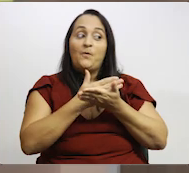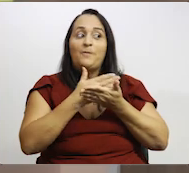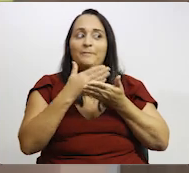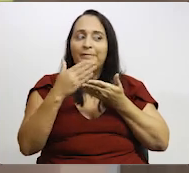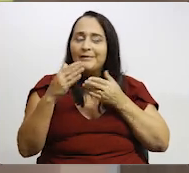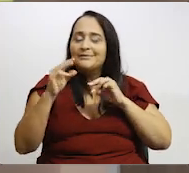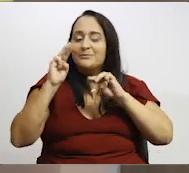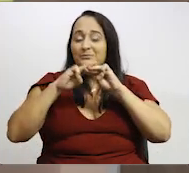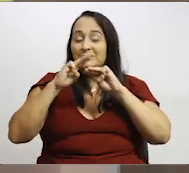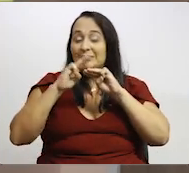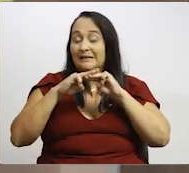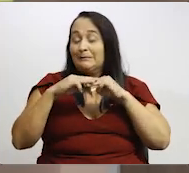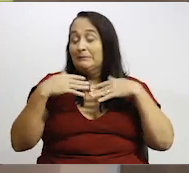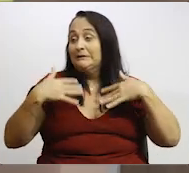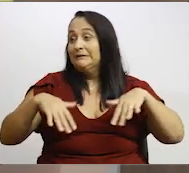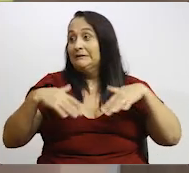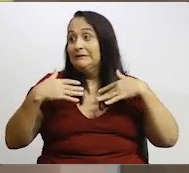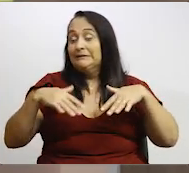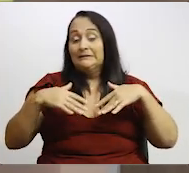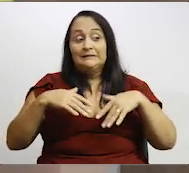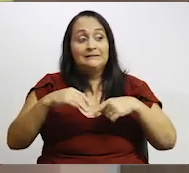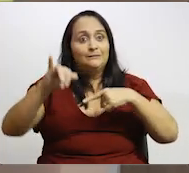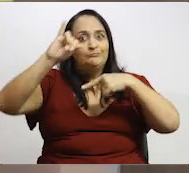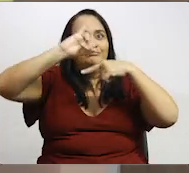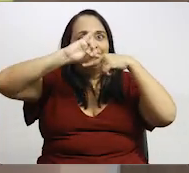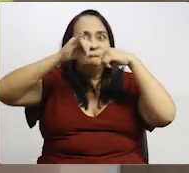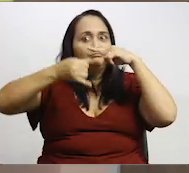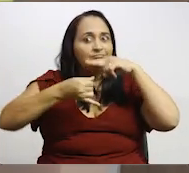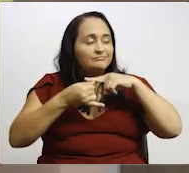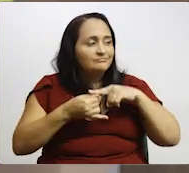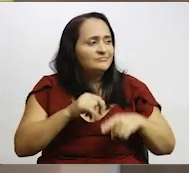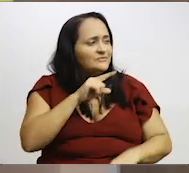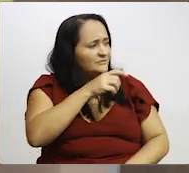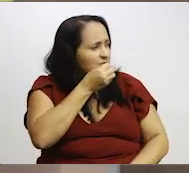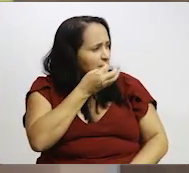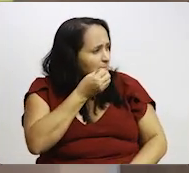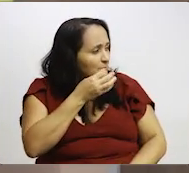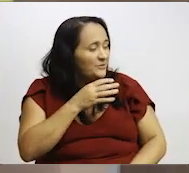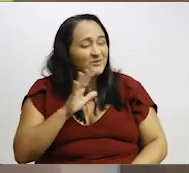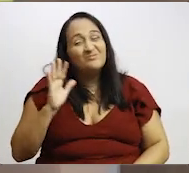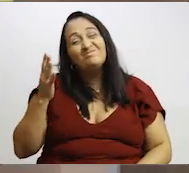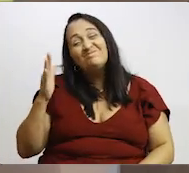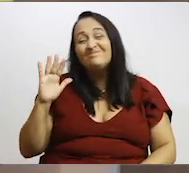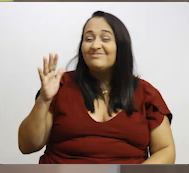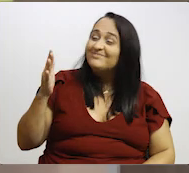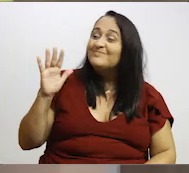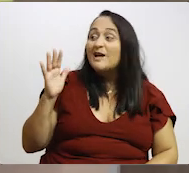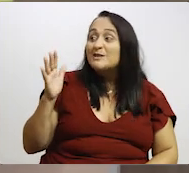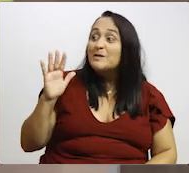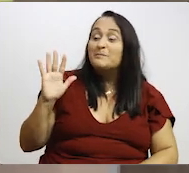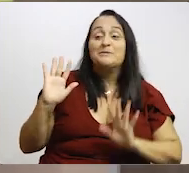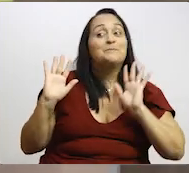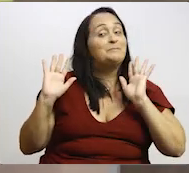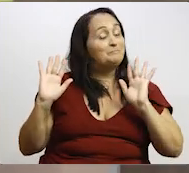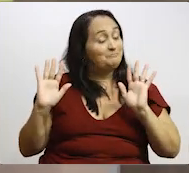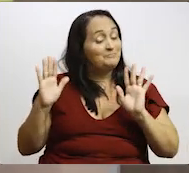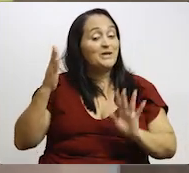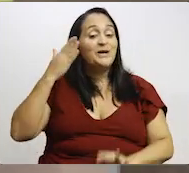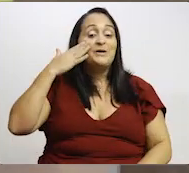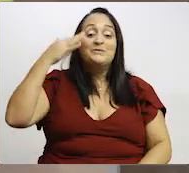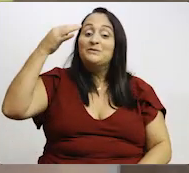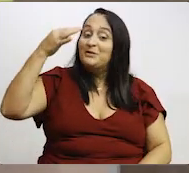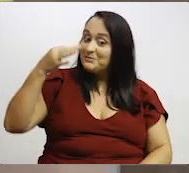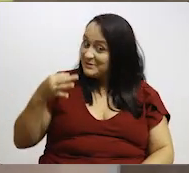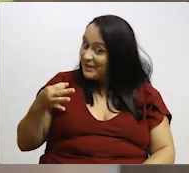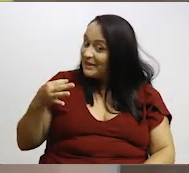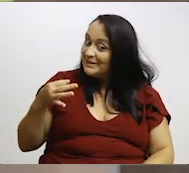tema bem polêmico, frações. Você era boa em frações? Mais ou menos, né? Mas eu tenho